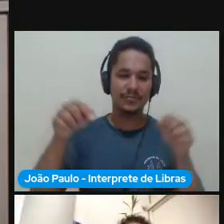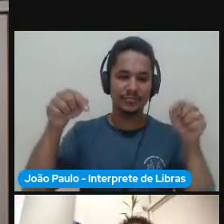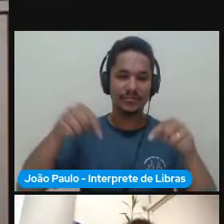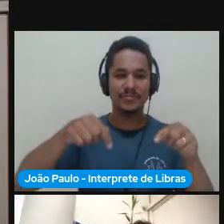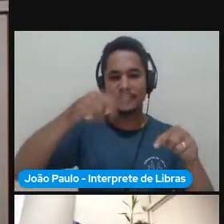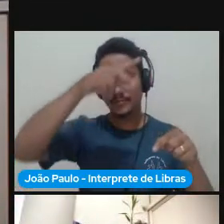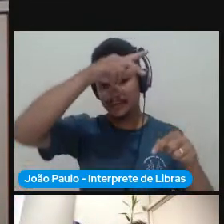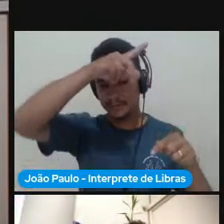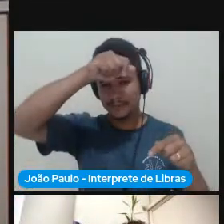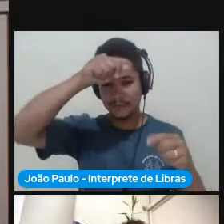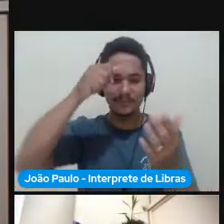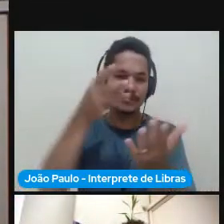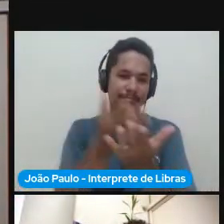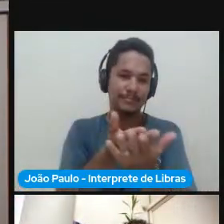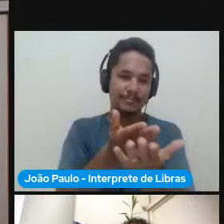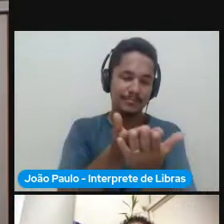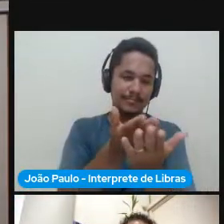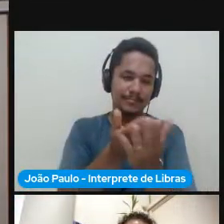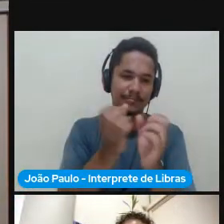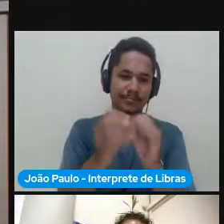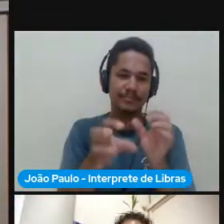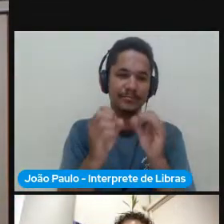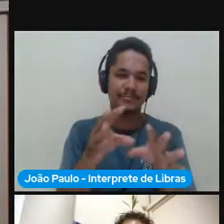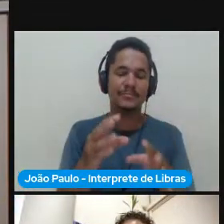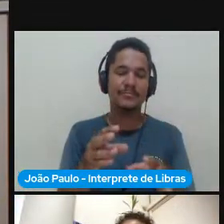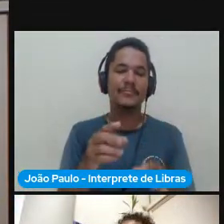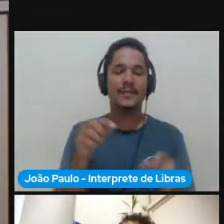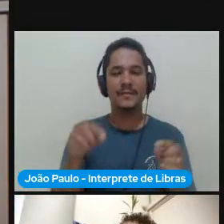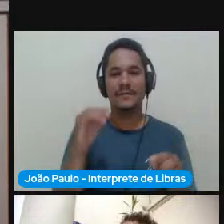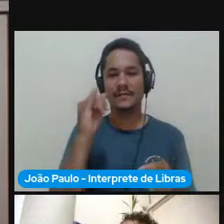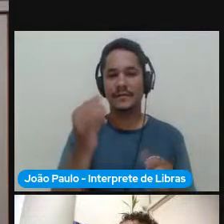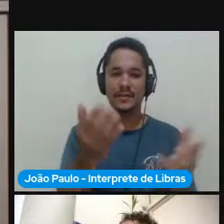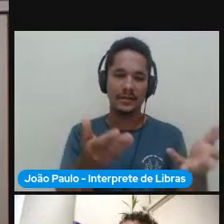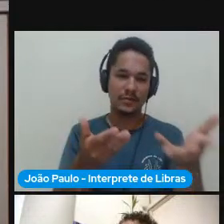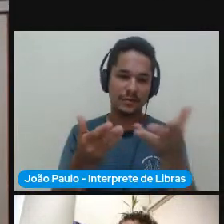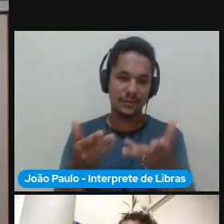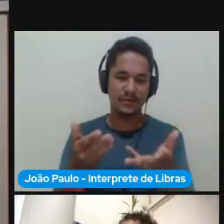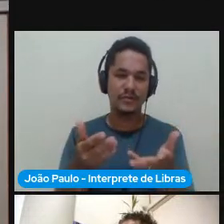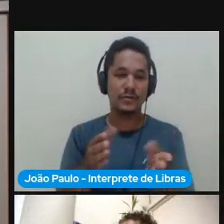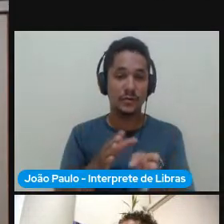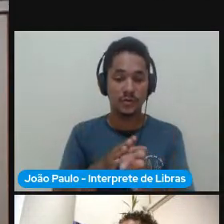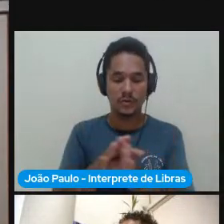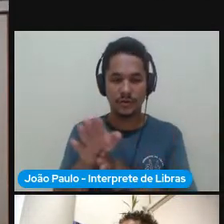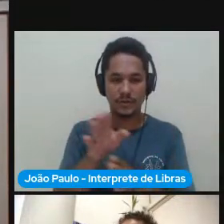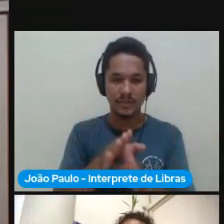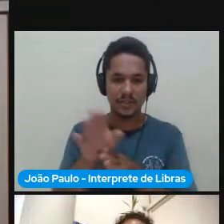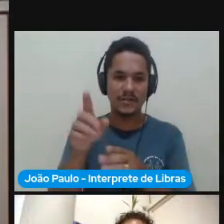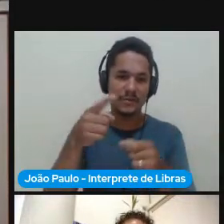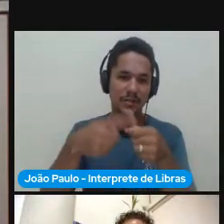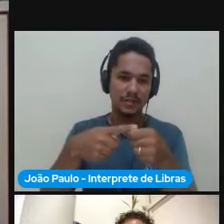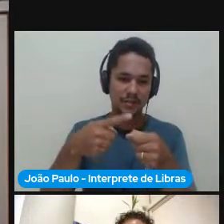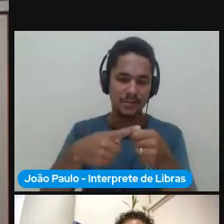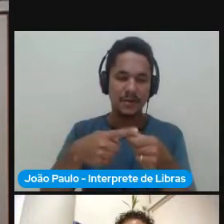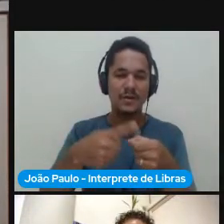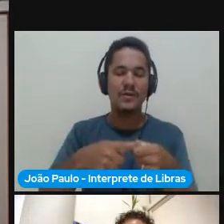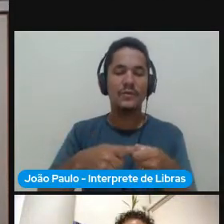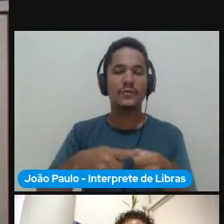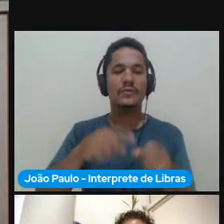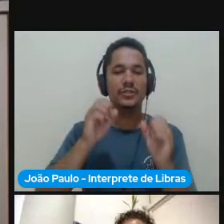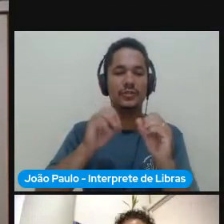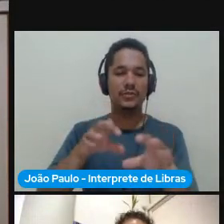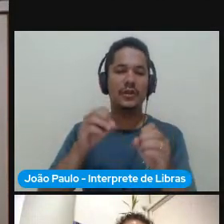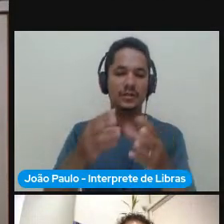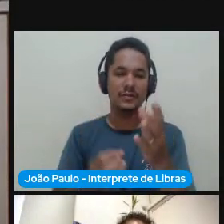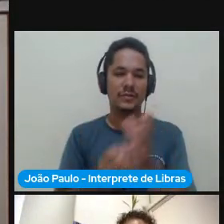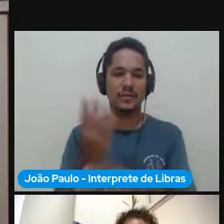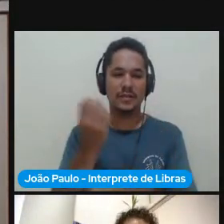dizer desse convite, né, dizer para vocês que o Conselho Municipal de Educação ele foi criado em 1998,